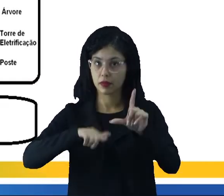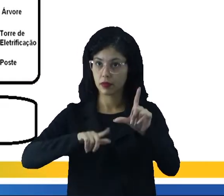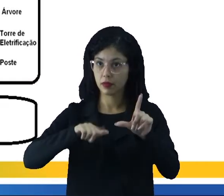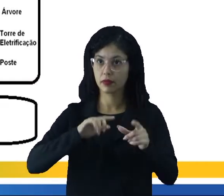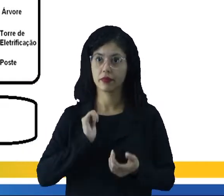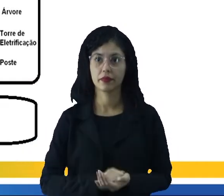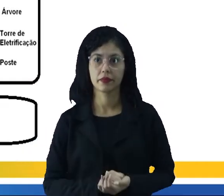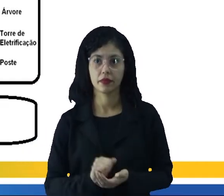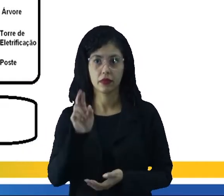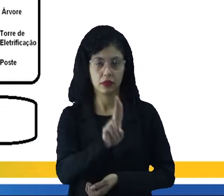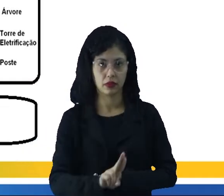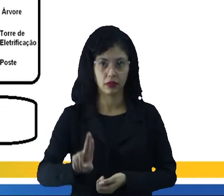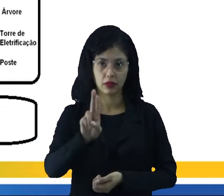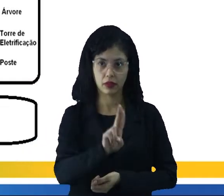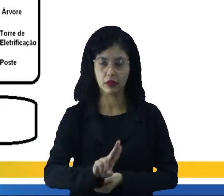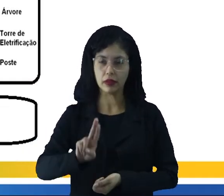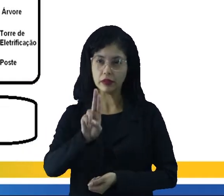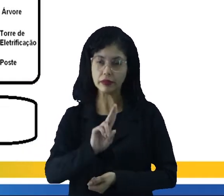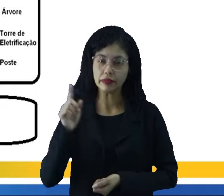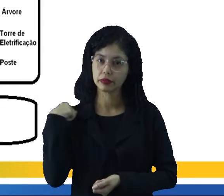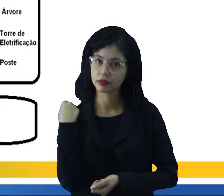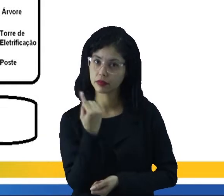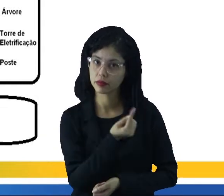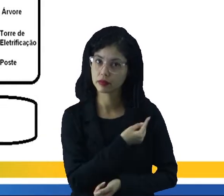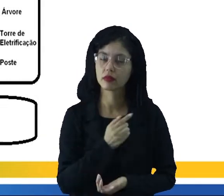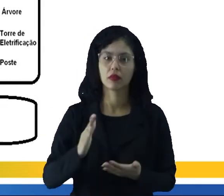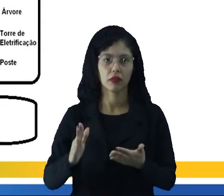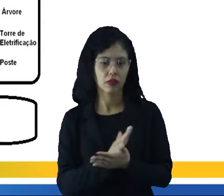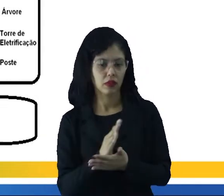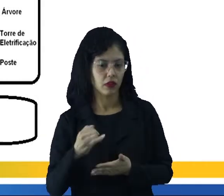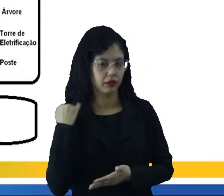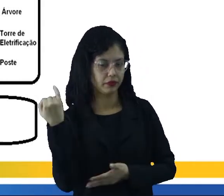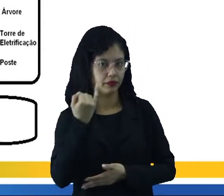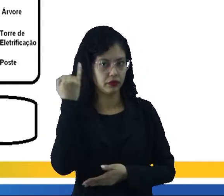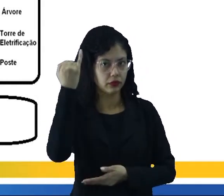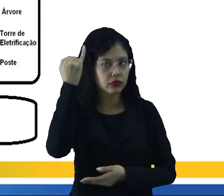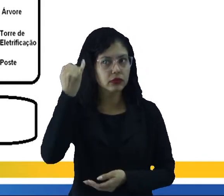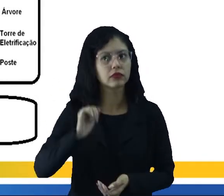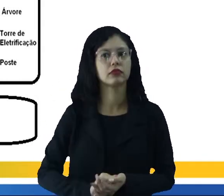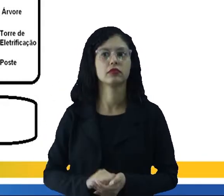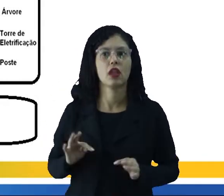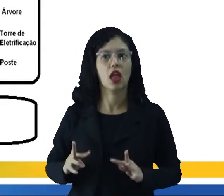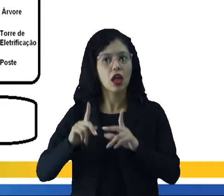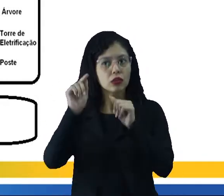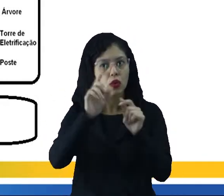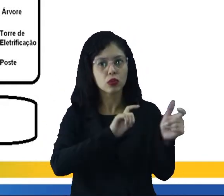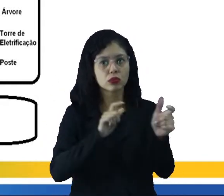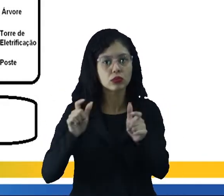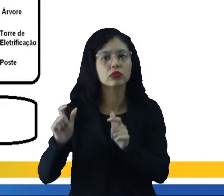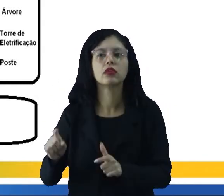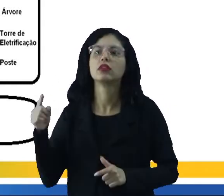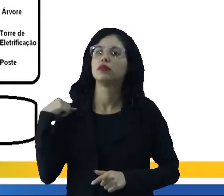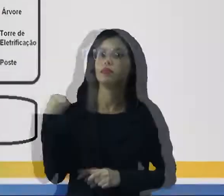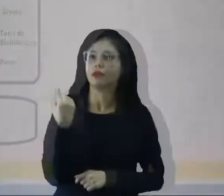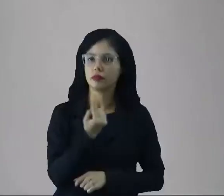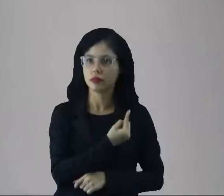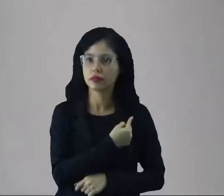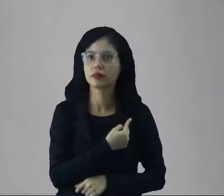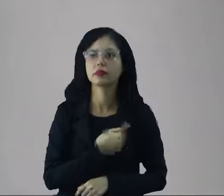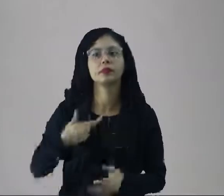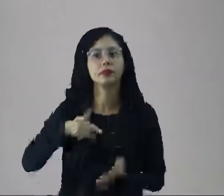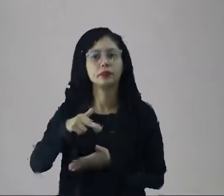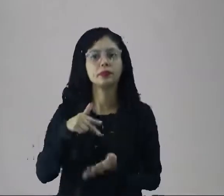E a legenda para nós é algo muito importante. Em quase todo lugar que nós,